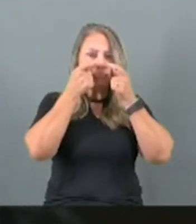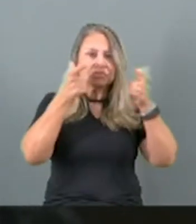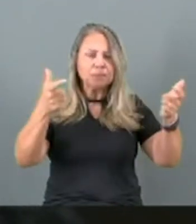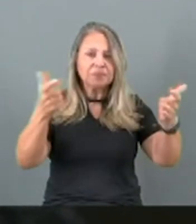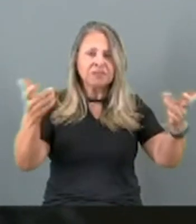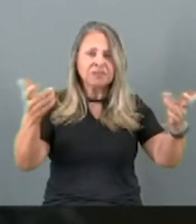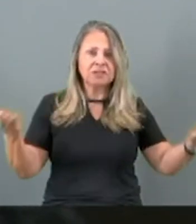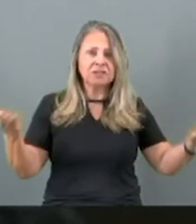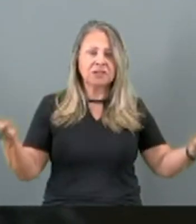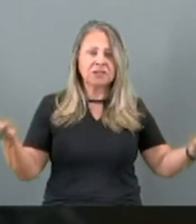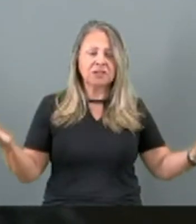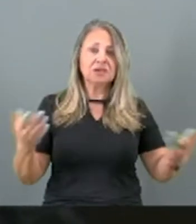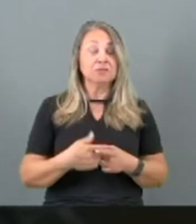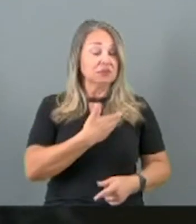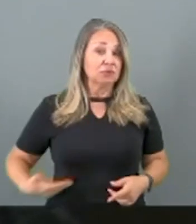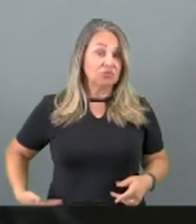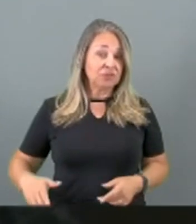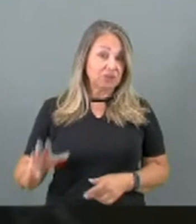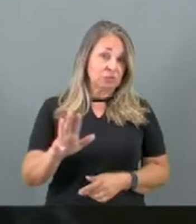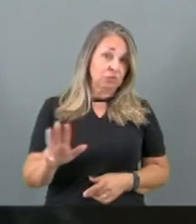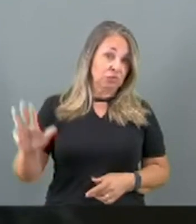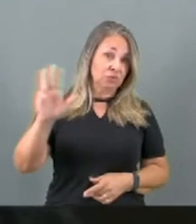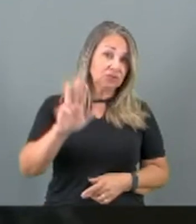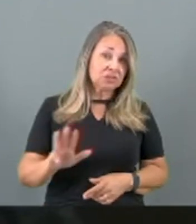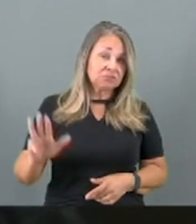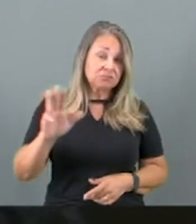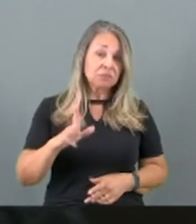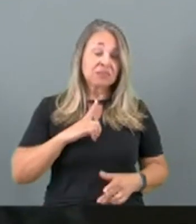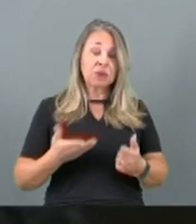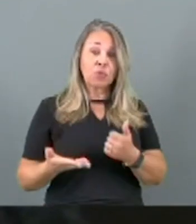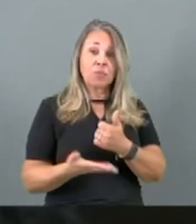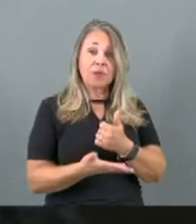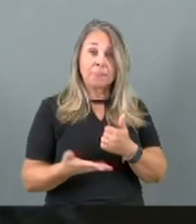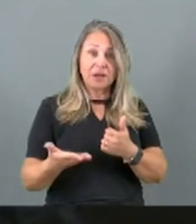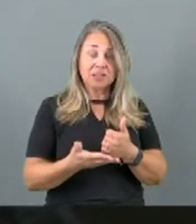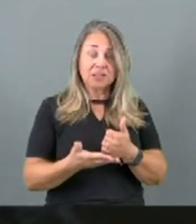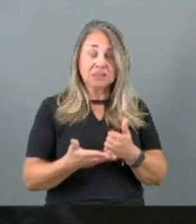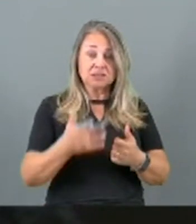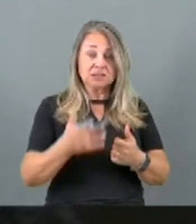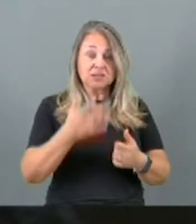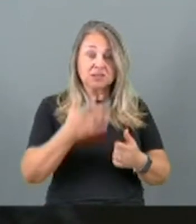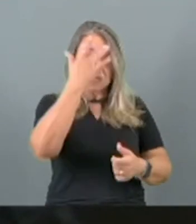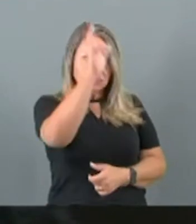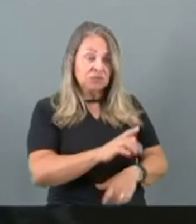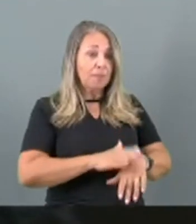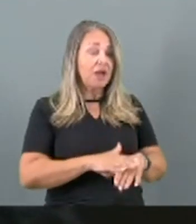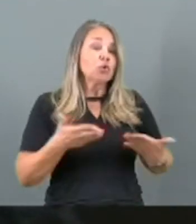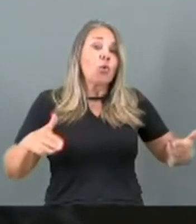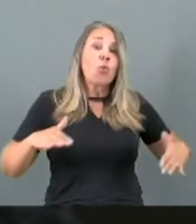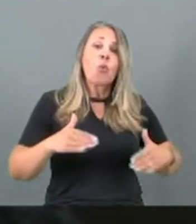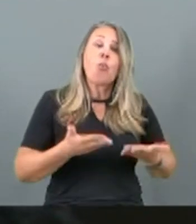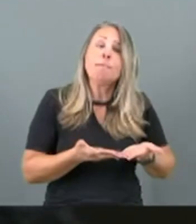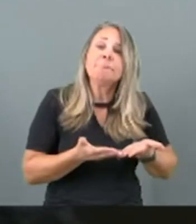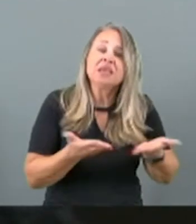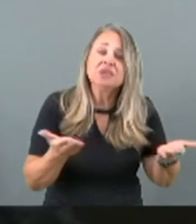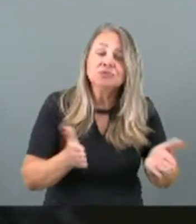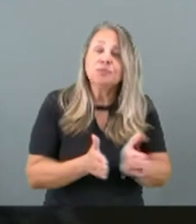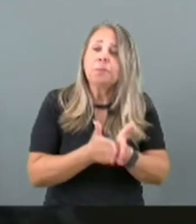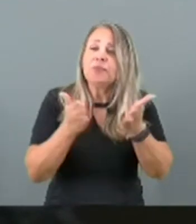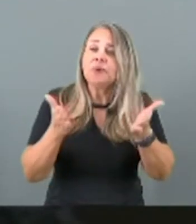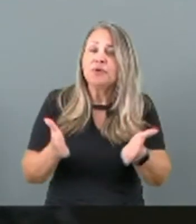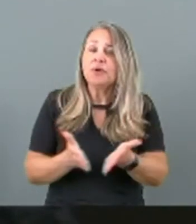porque oente Lula é baseado sempre nas pessoas mais Humildes menos que tem menos